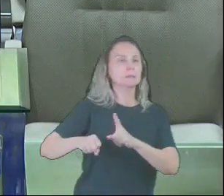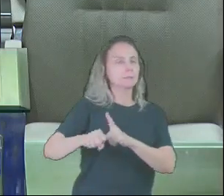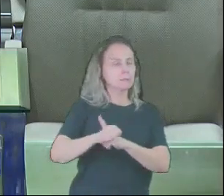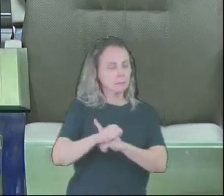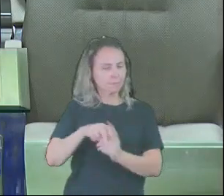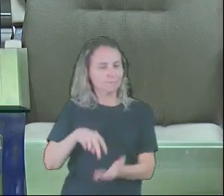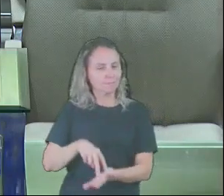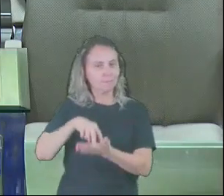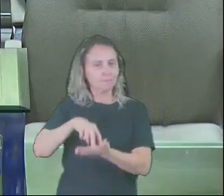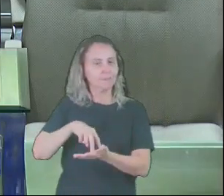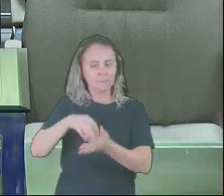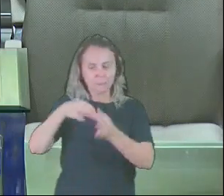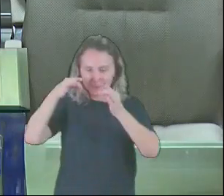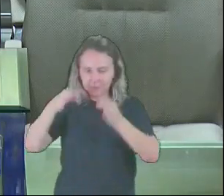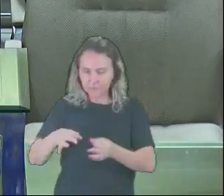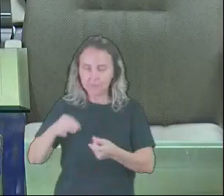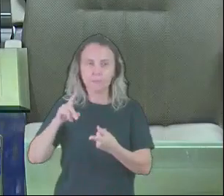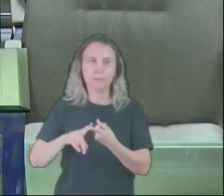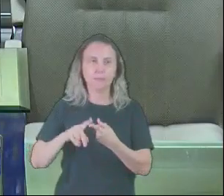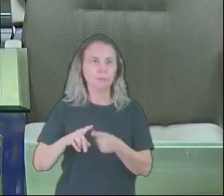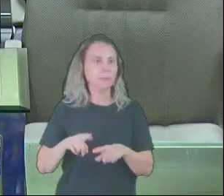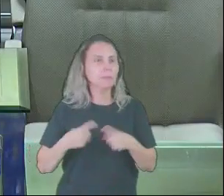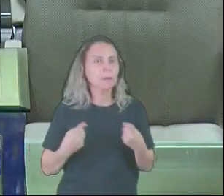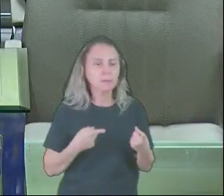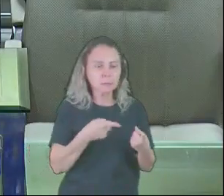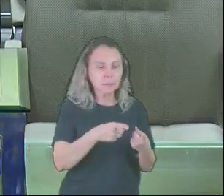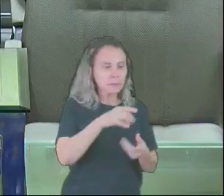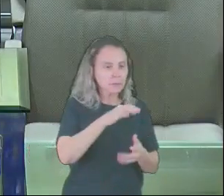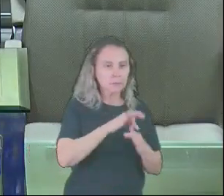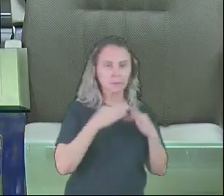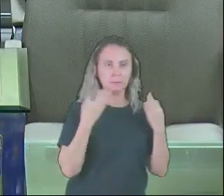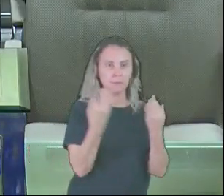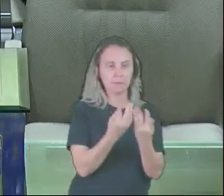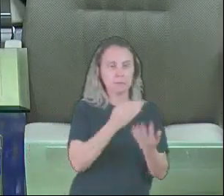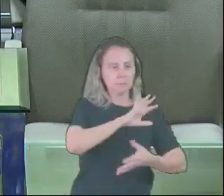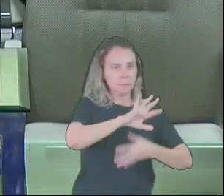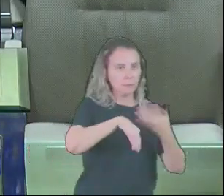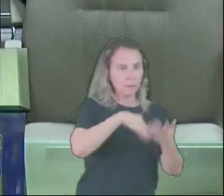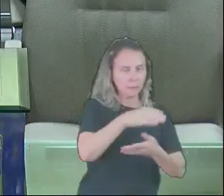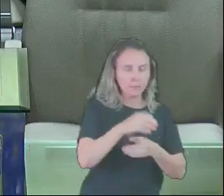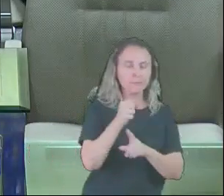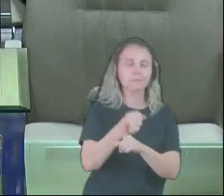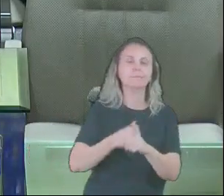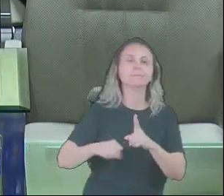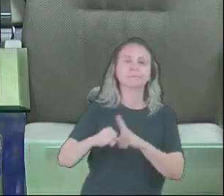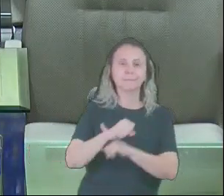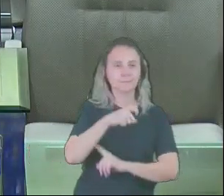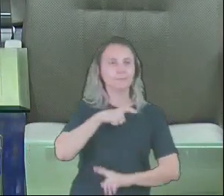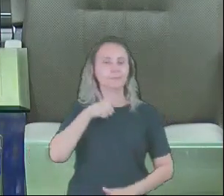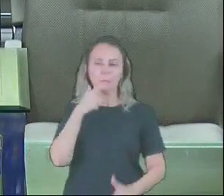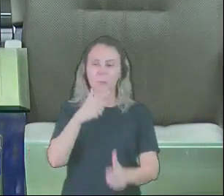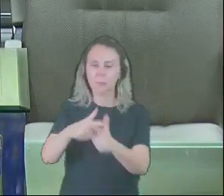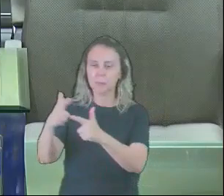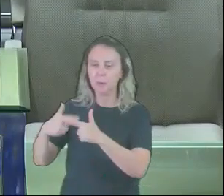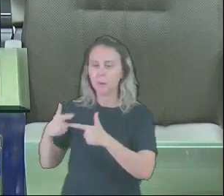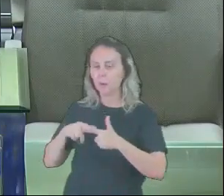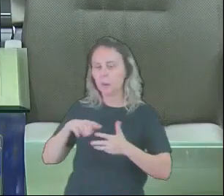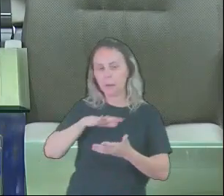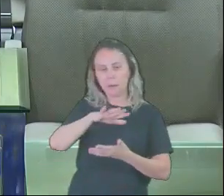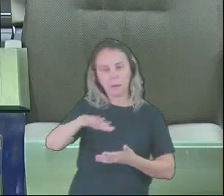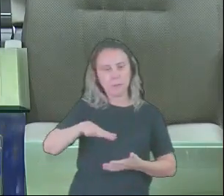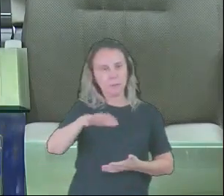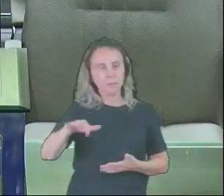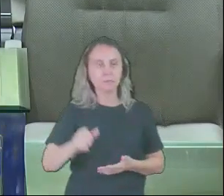rota nisso aí nós temos problemas em todos os níveis dentro da sociedade Paulo escrevendo aos Efésios no